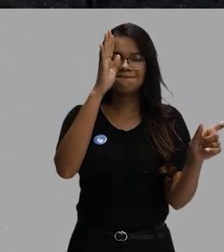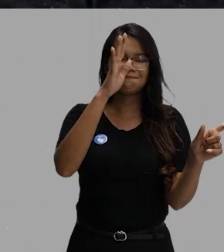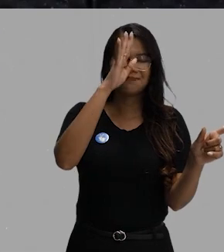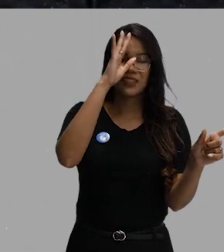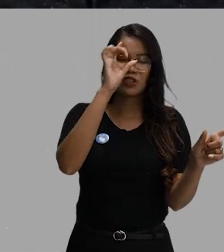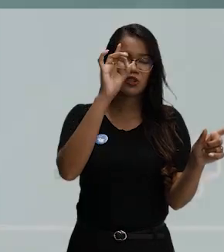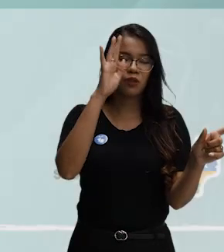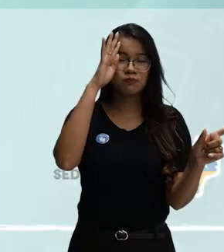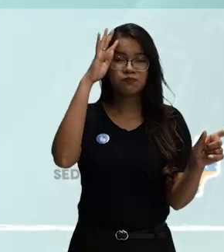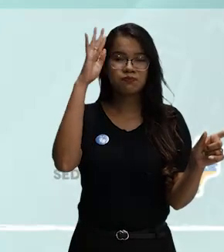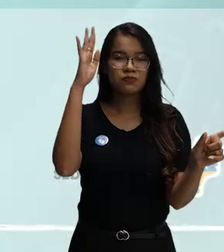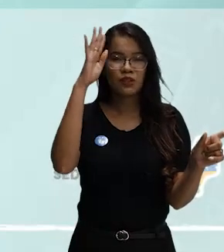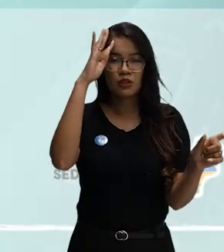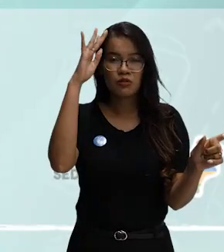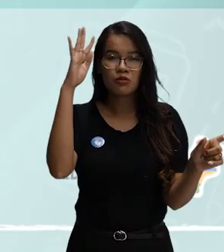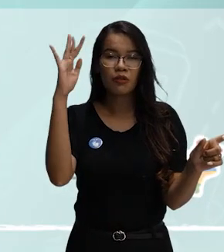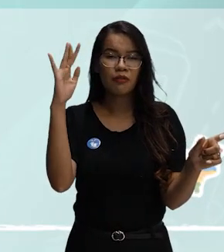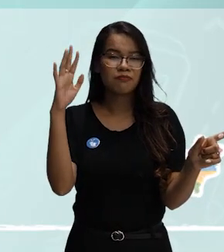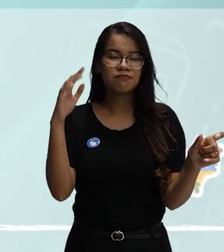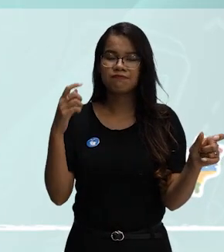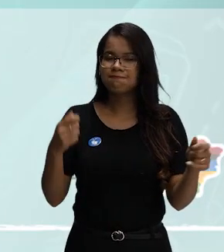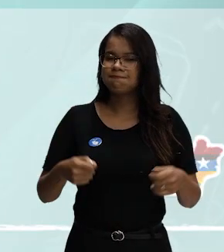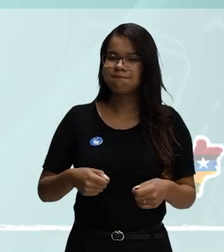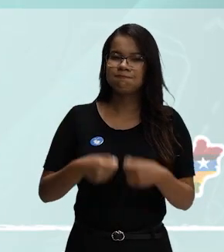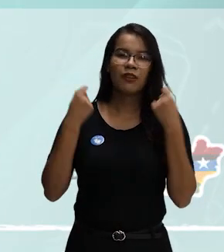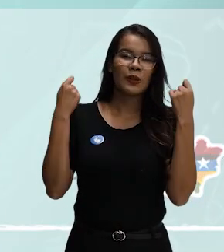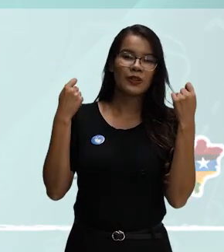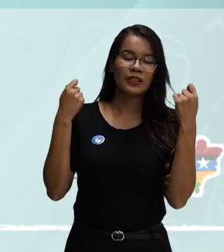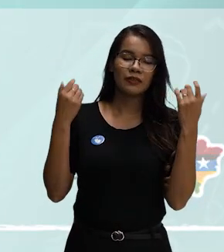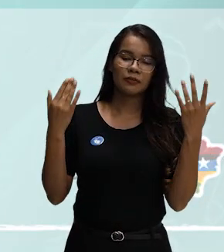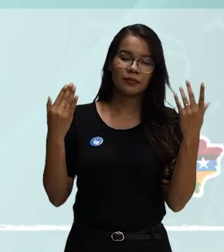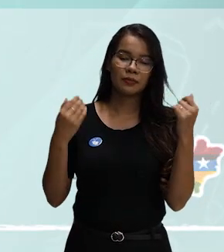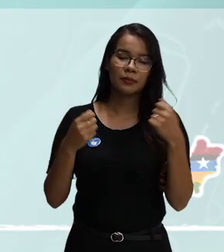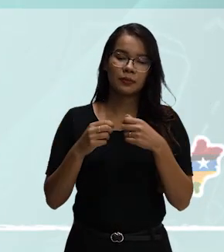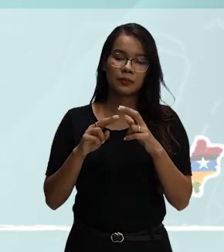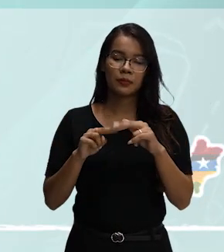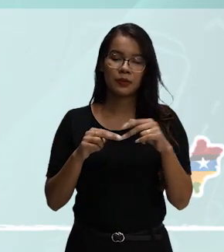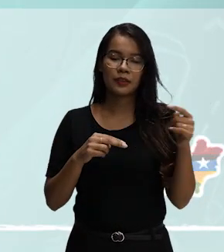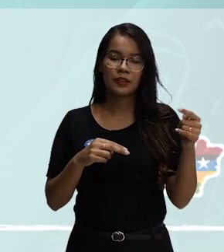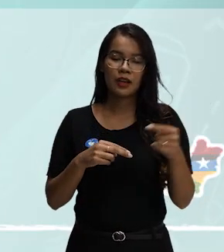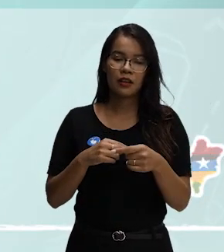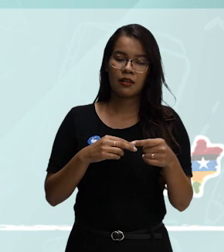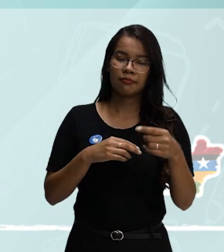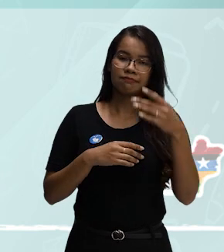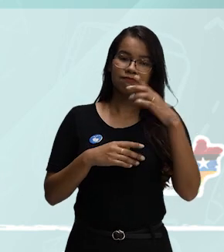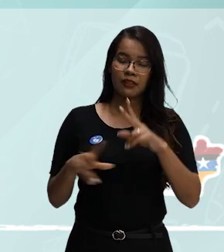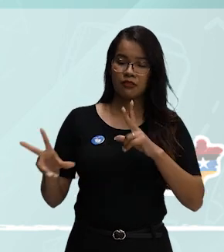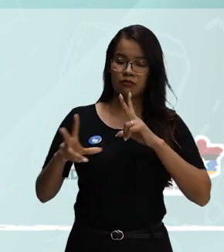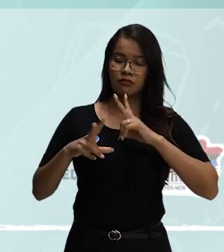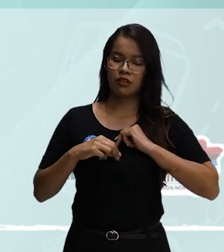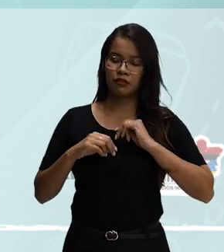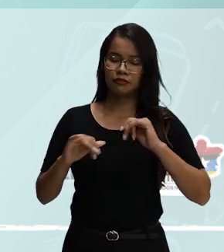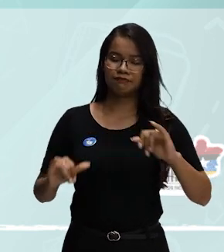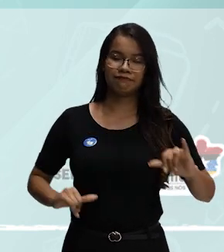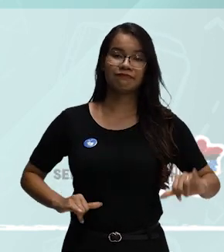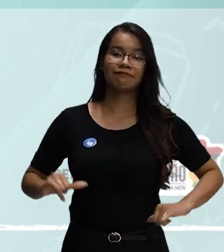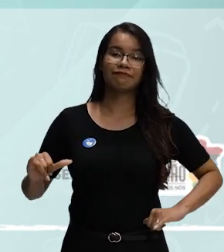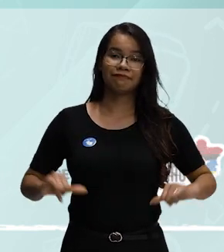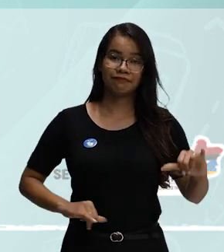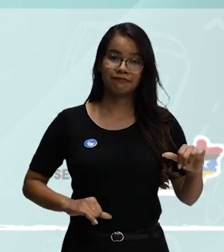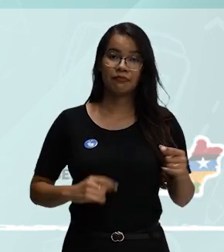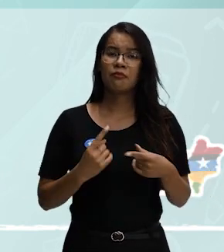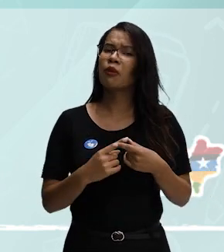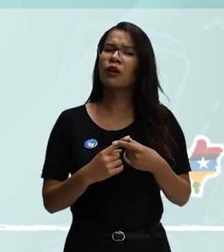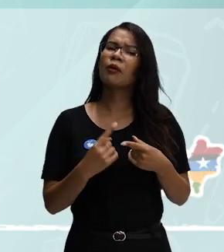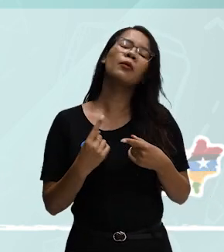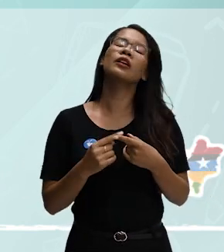algo impossível. E por isso, as personagens e os sujeitos líricos sofrem demasiadamente. Por que sofrem? Porque não tem como realizar